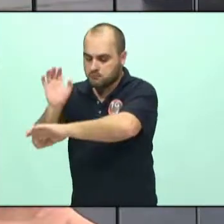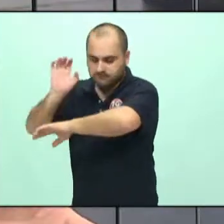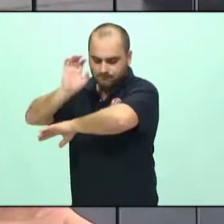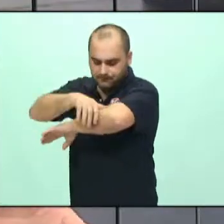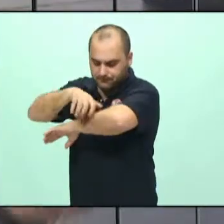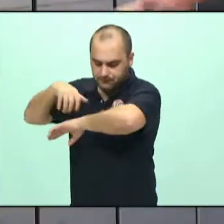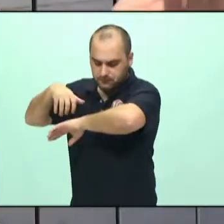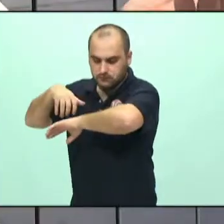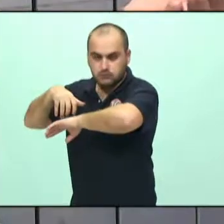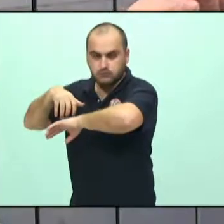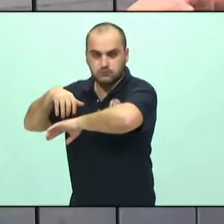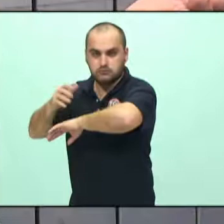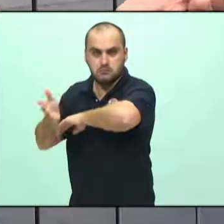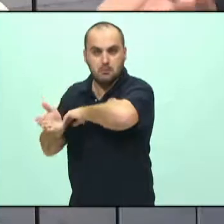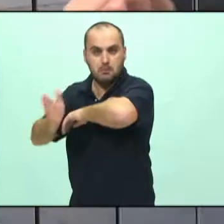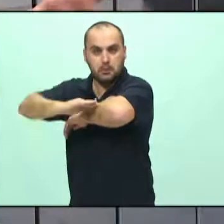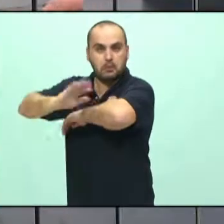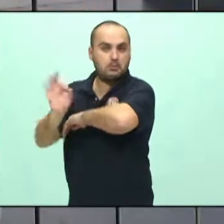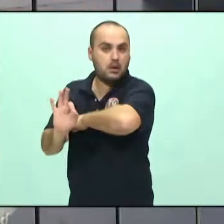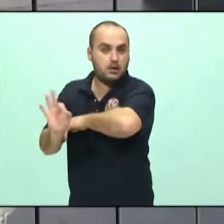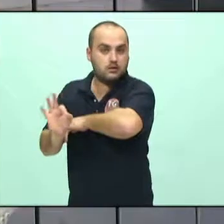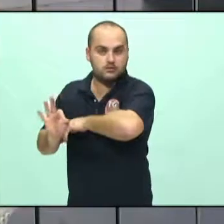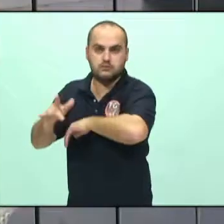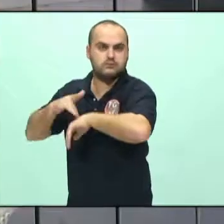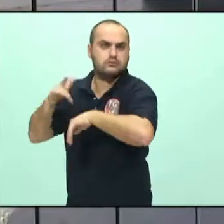isso é um absurdo, porque nós sabemos que teve